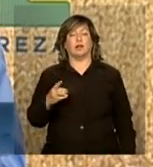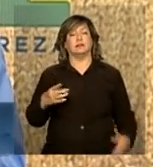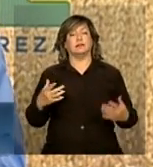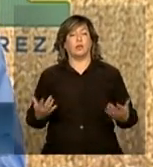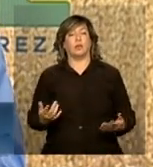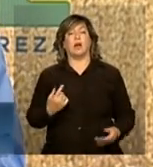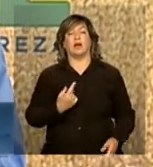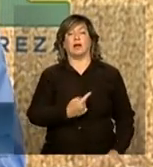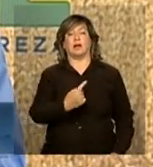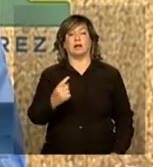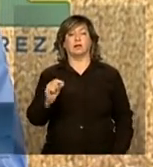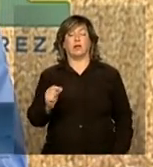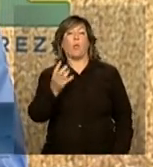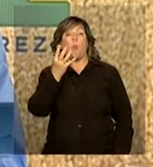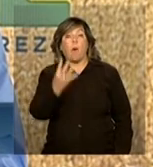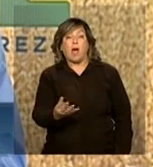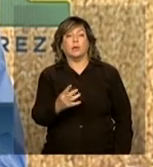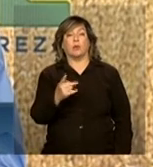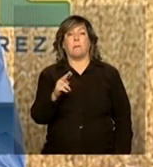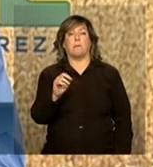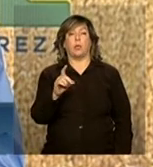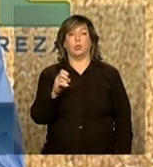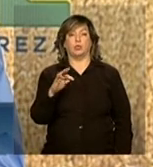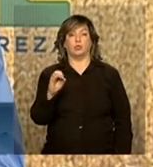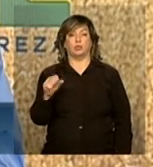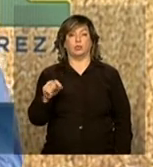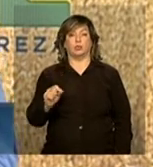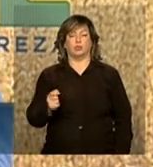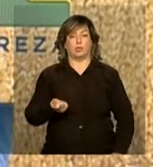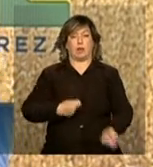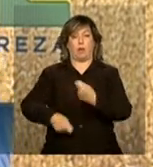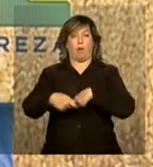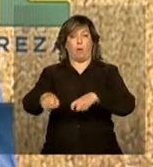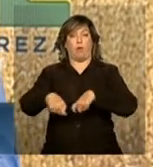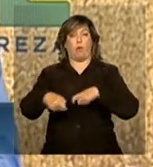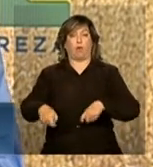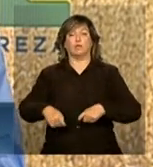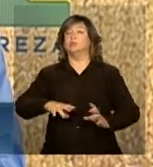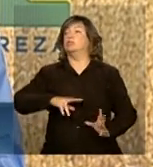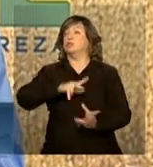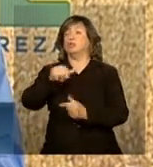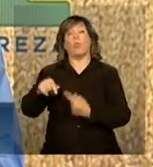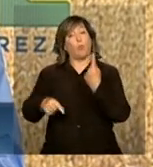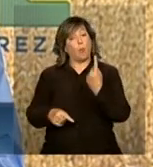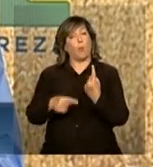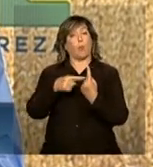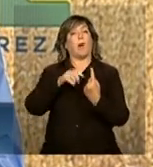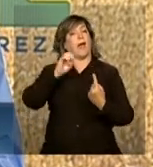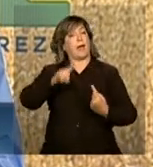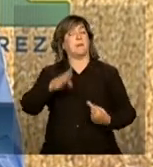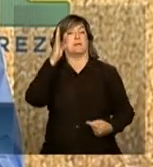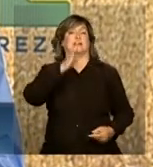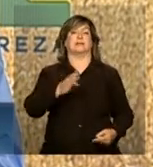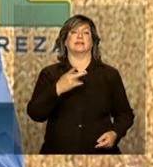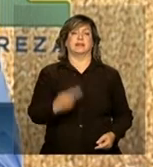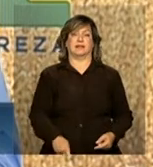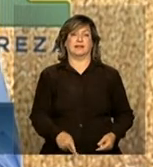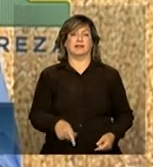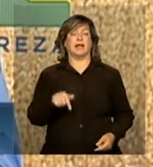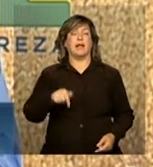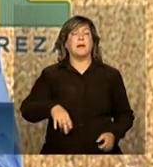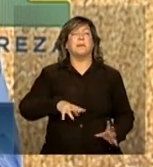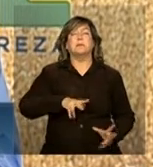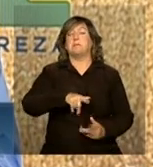cada 4 produtos do agronegócio em circulação no mundo, um é brasileiro. Somos o maior exportador mundial de